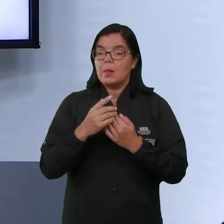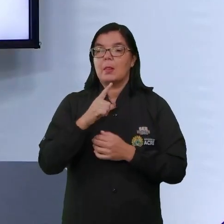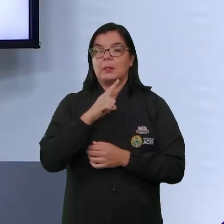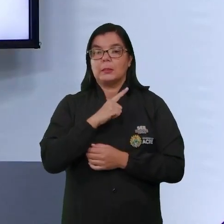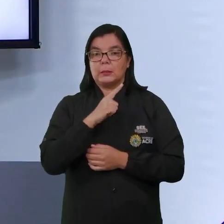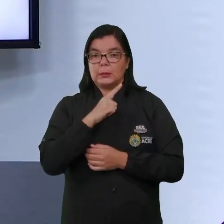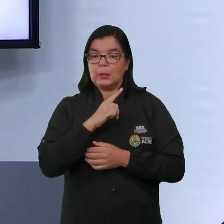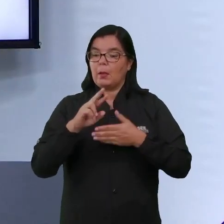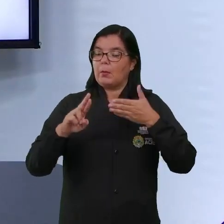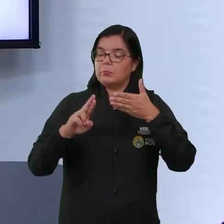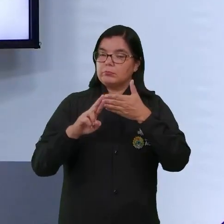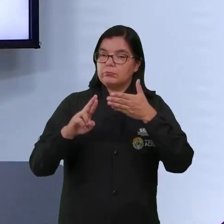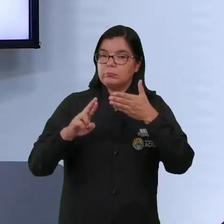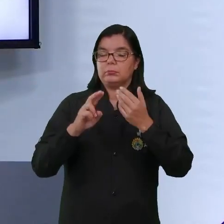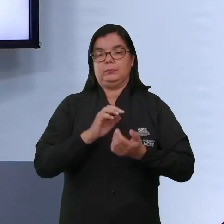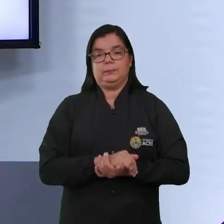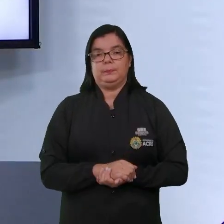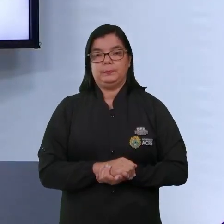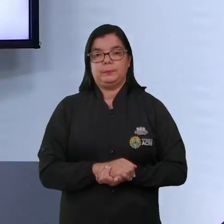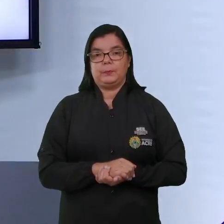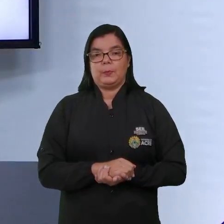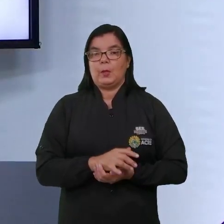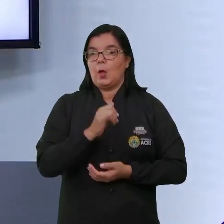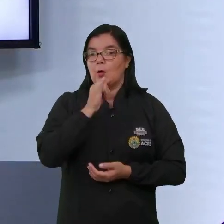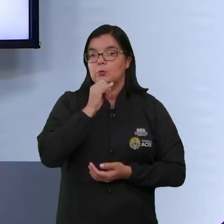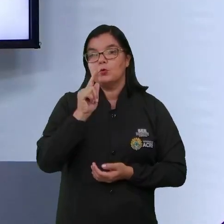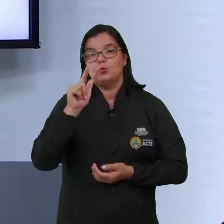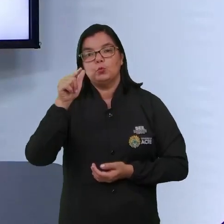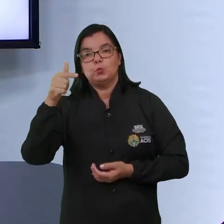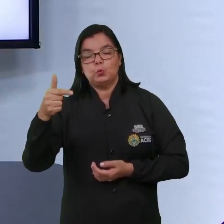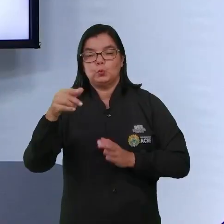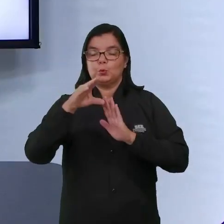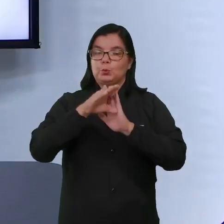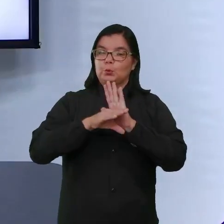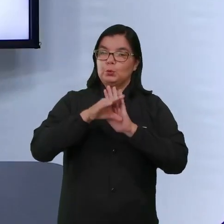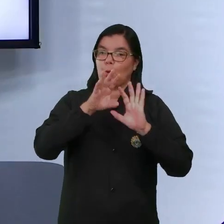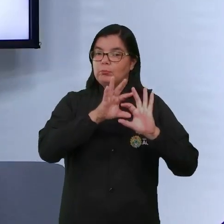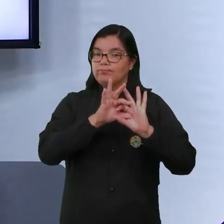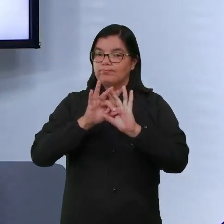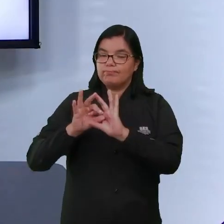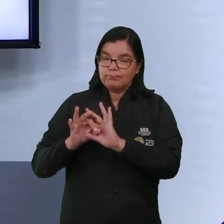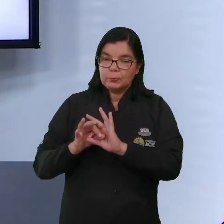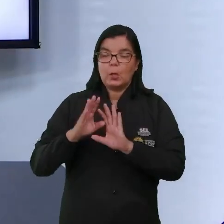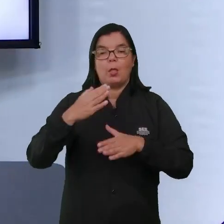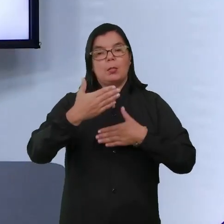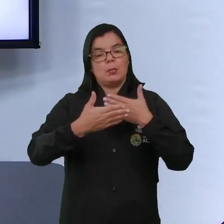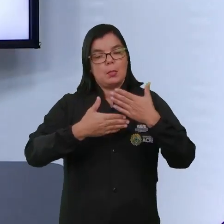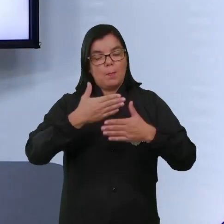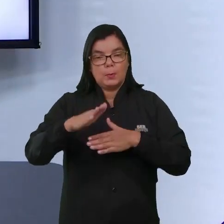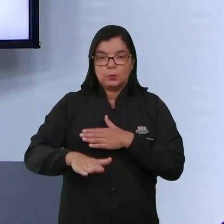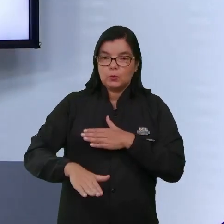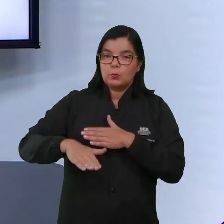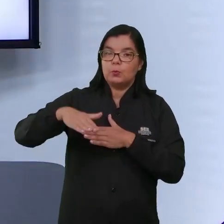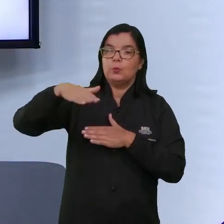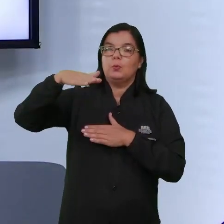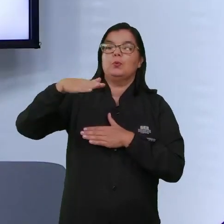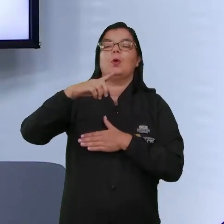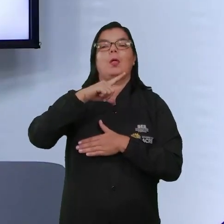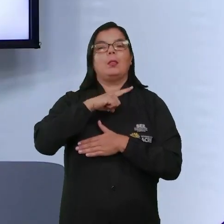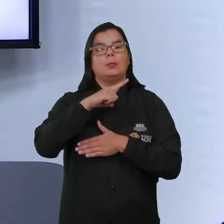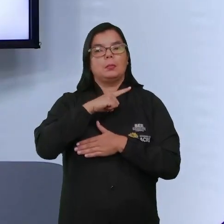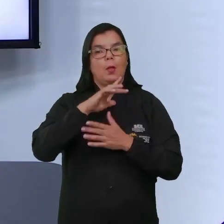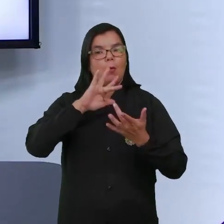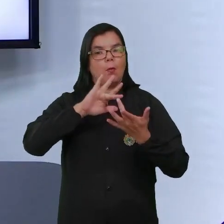as suas referências. A exemplo de outros contextos, que à medida que eu vou crescendo, eu também vou